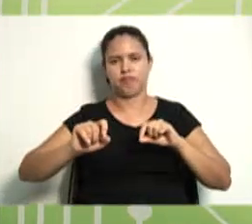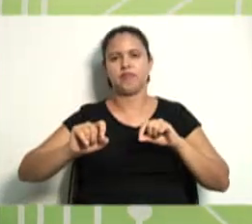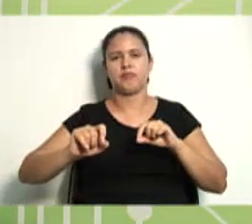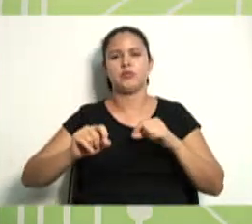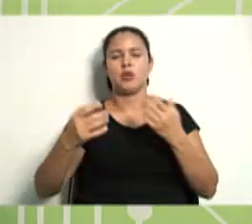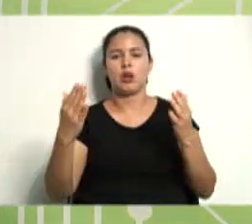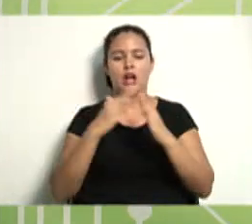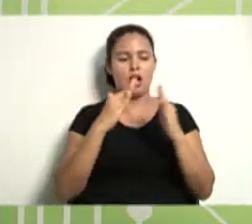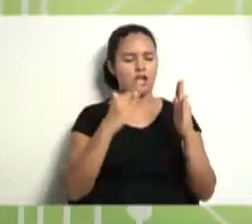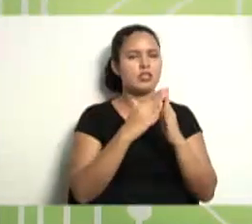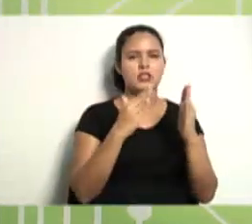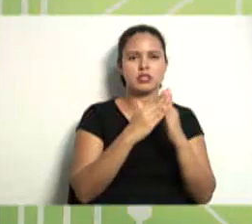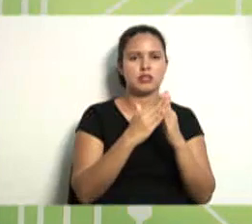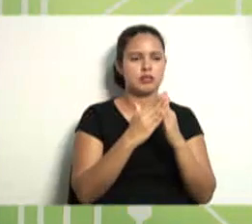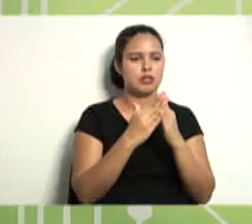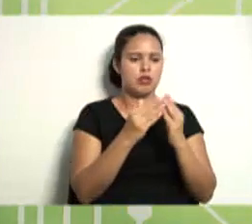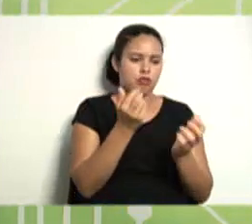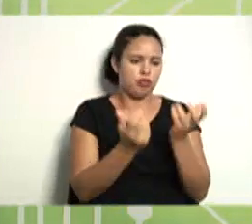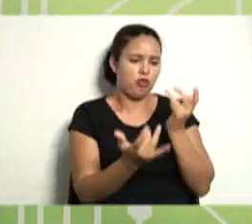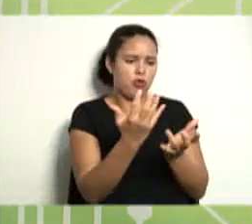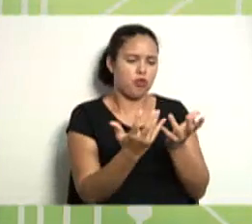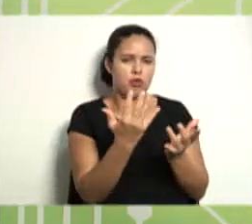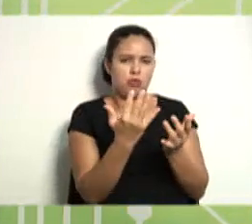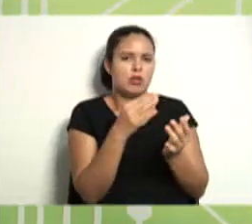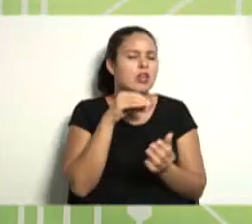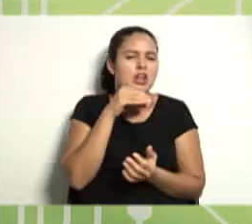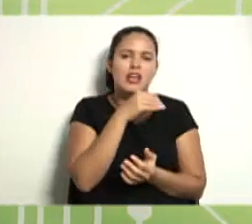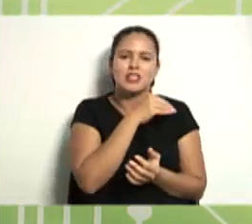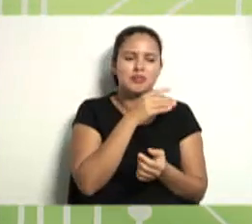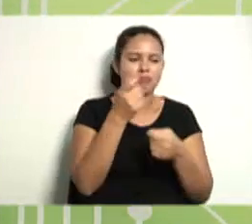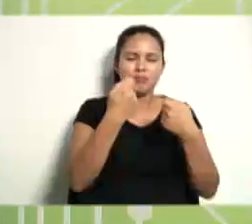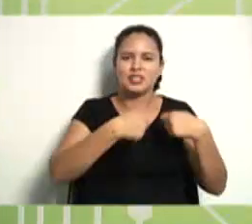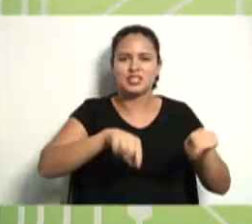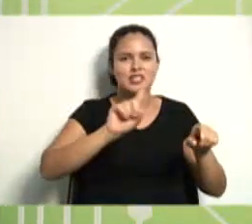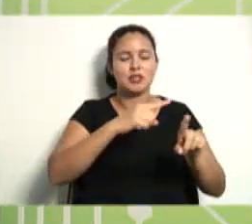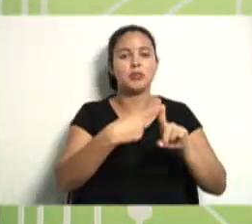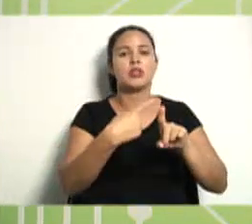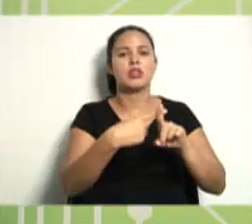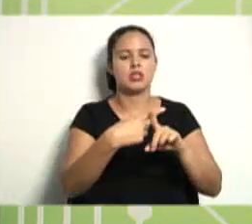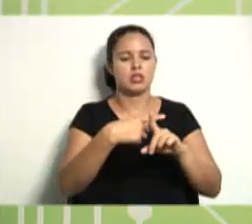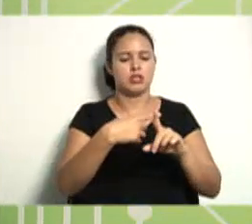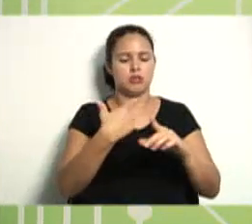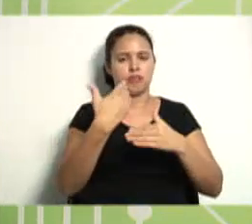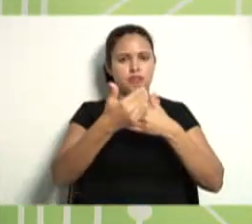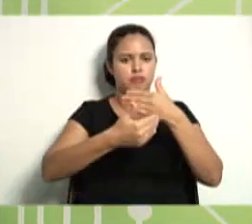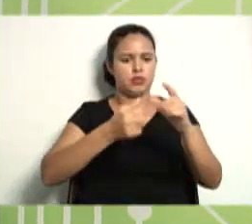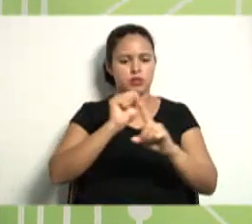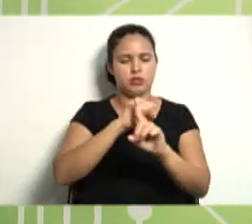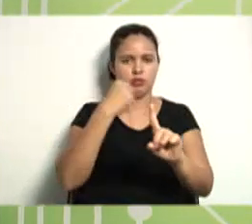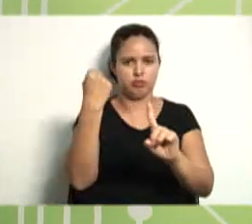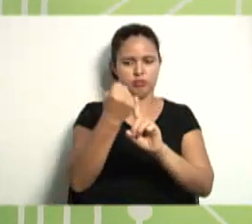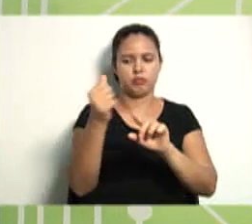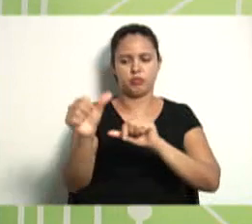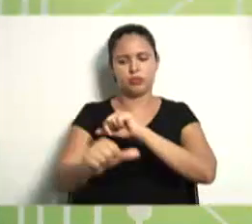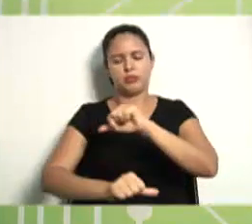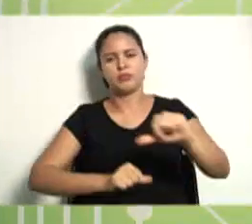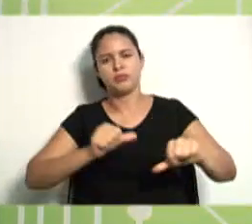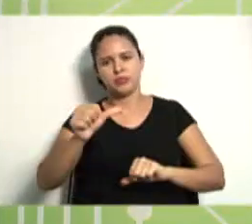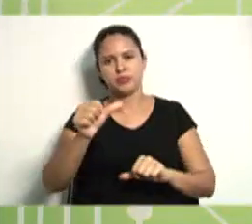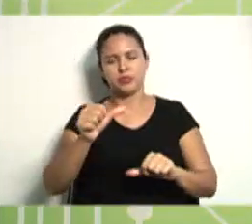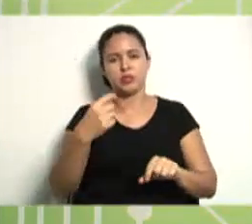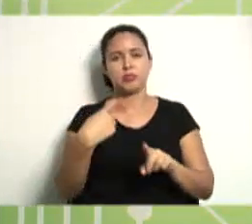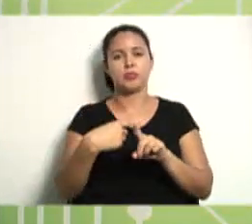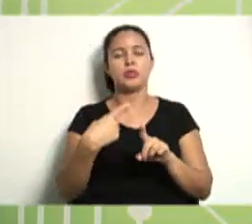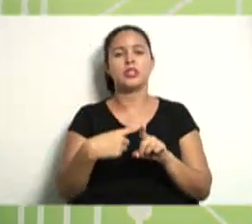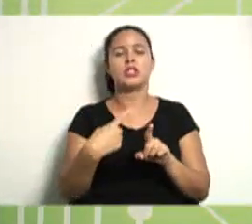quê? Porque a sociedade se transforma no decorrer do tempo. E ela se transforma mediante novas formas